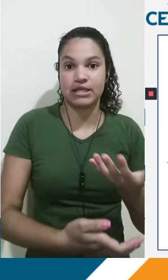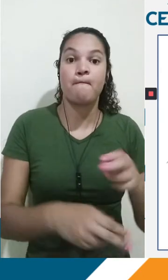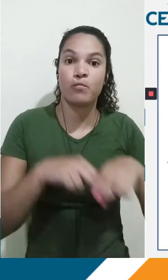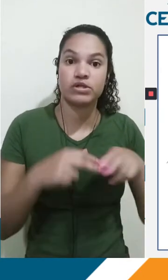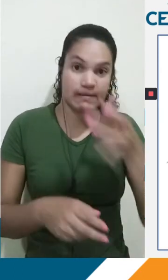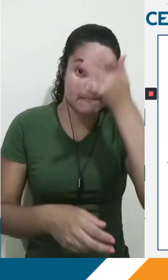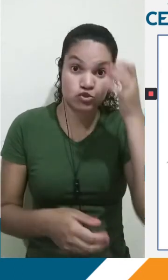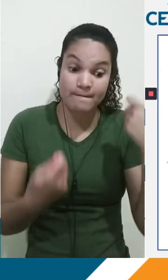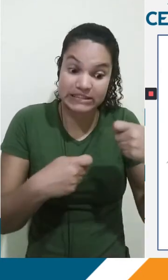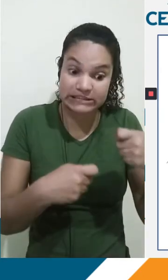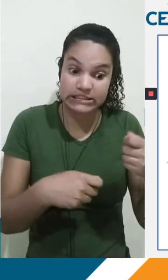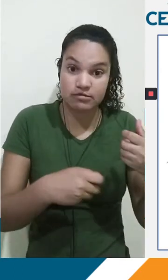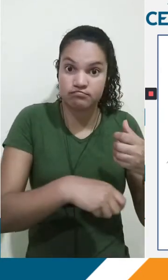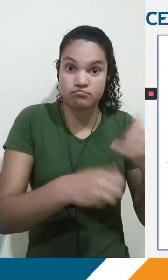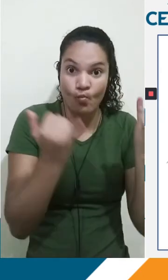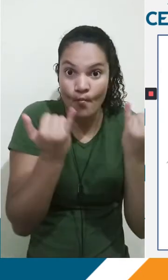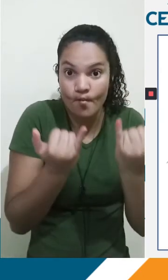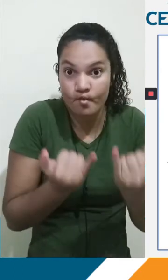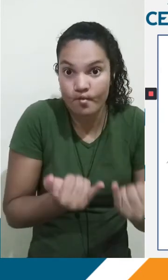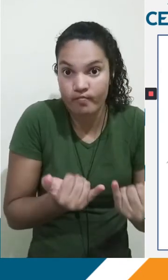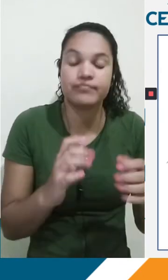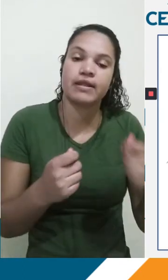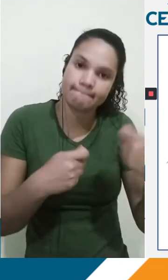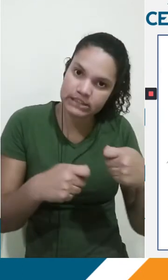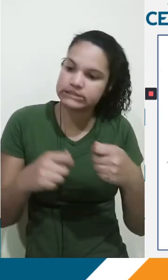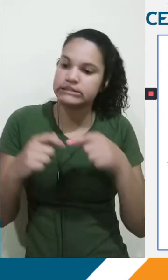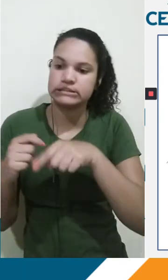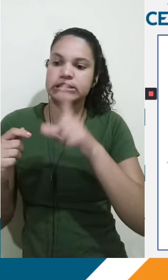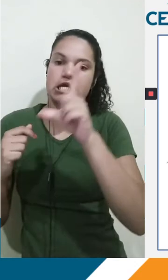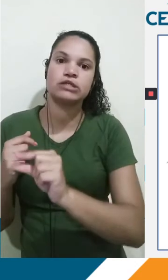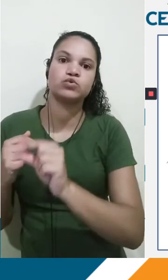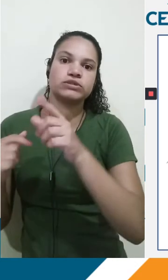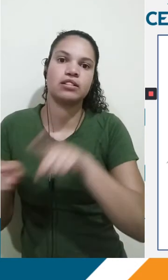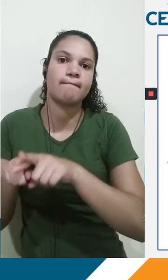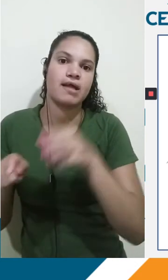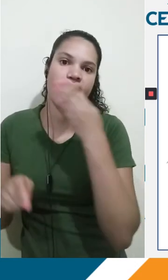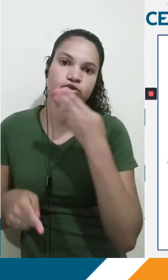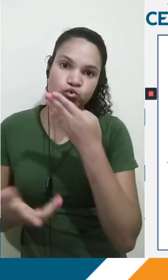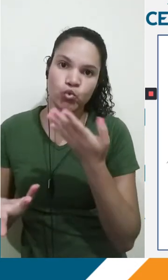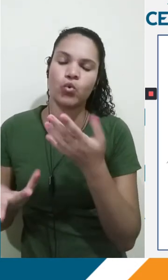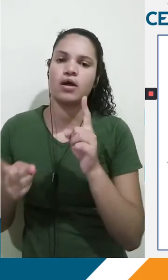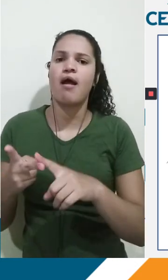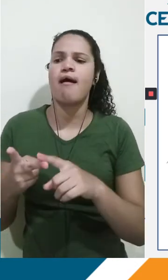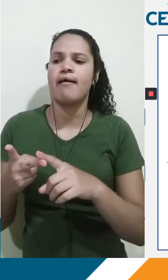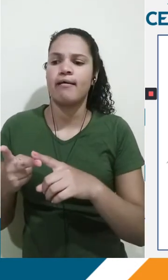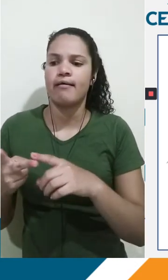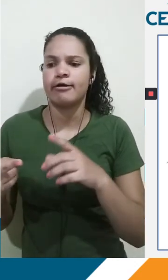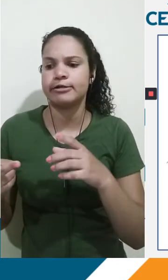quer emagrecer, está relacionado muitas das vezes com a necessidade de redução do consumo de